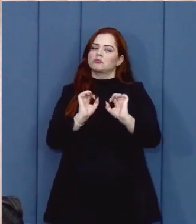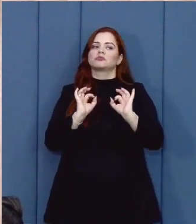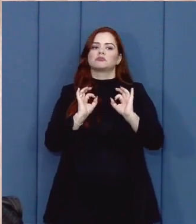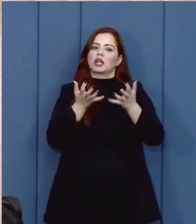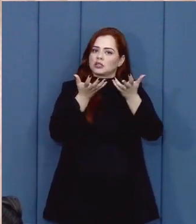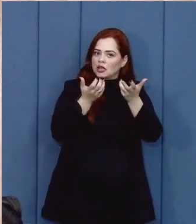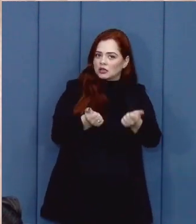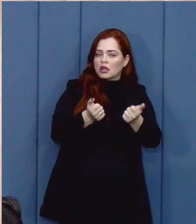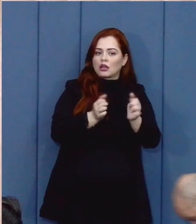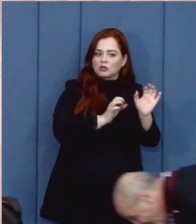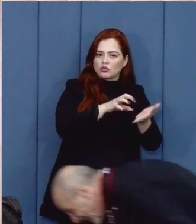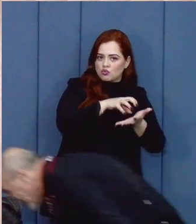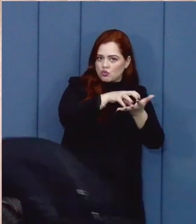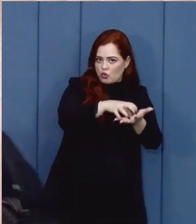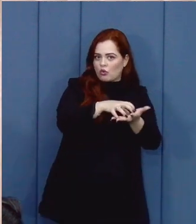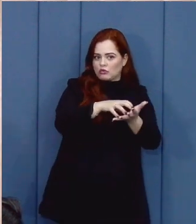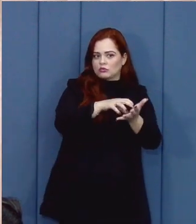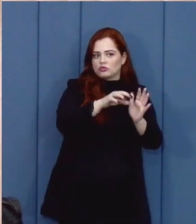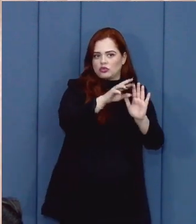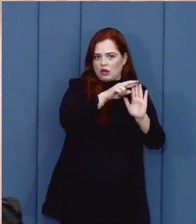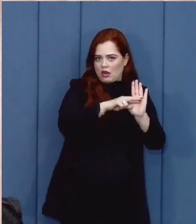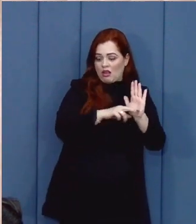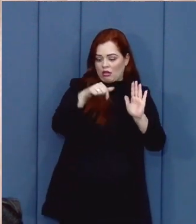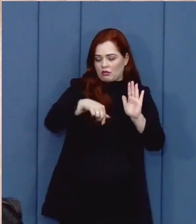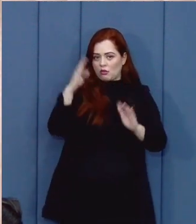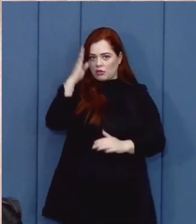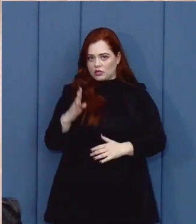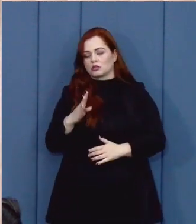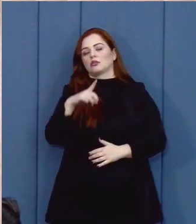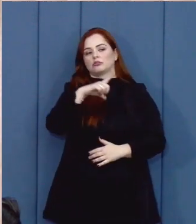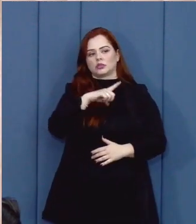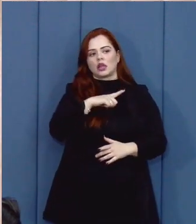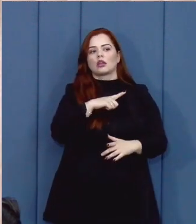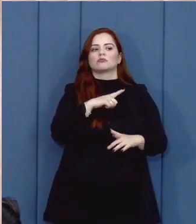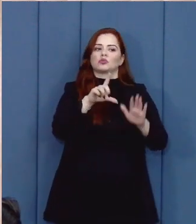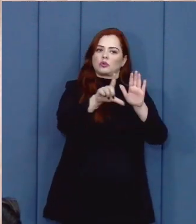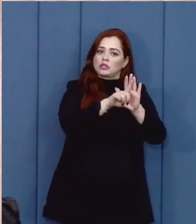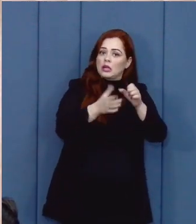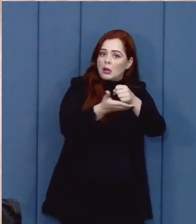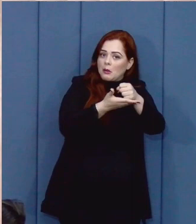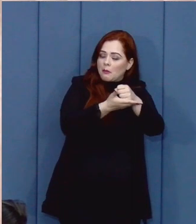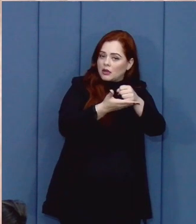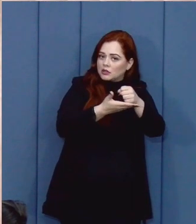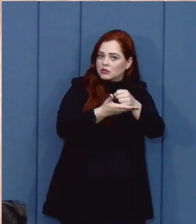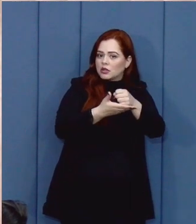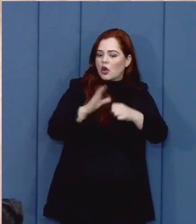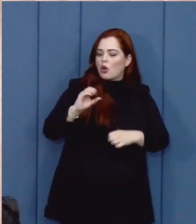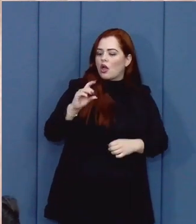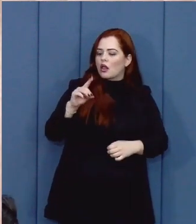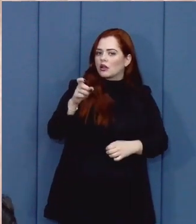afirmar que os órgãos regulamentadores no Brasil elaboram suas legislações baseadas em normas